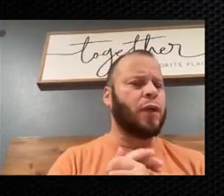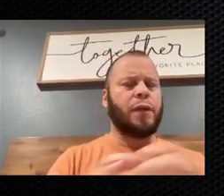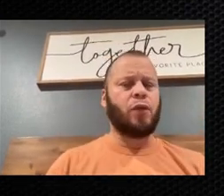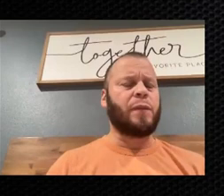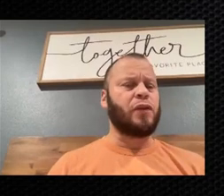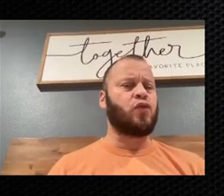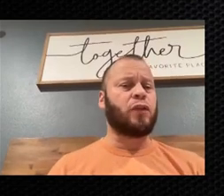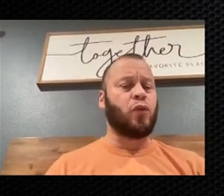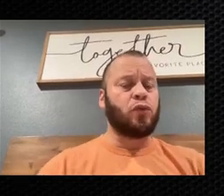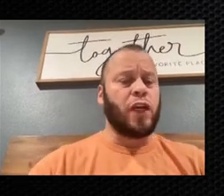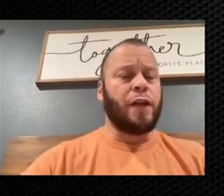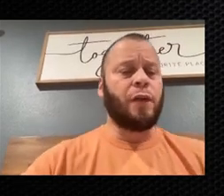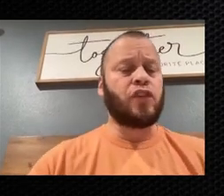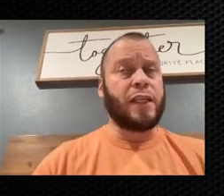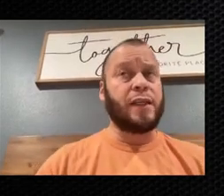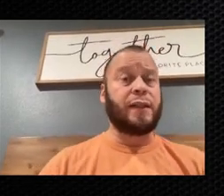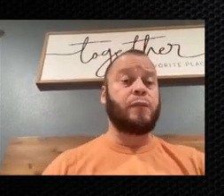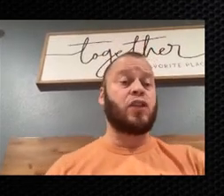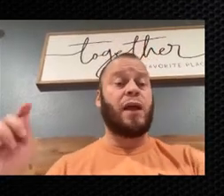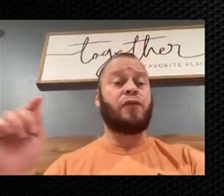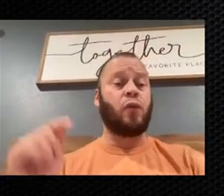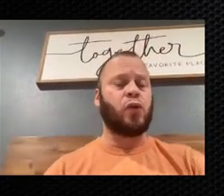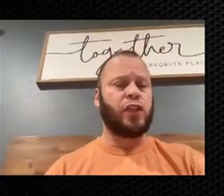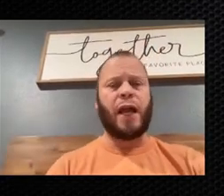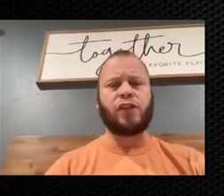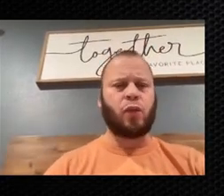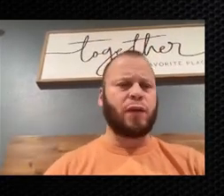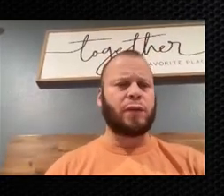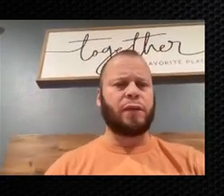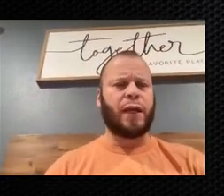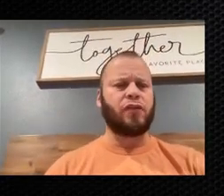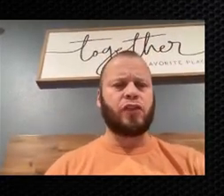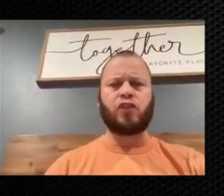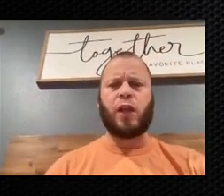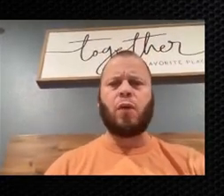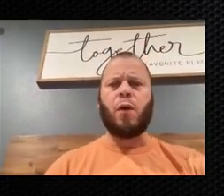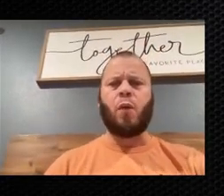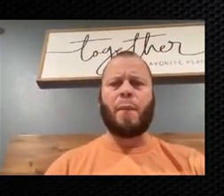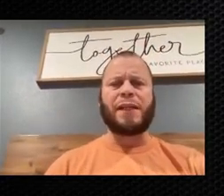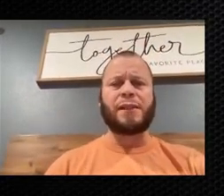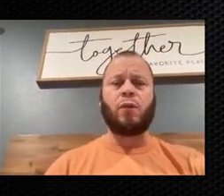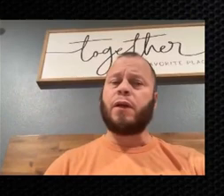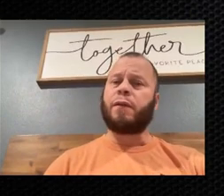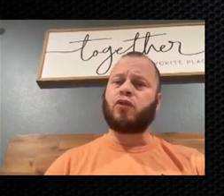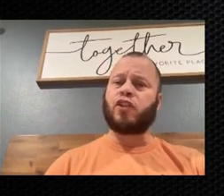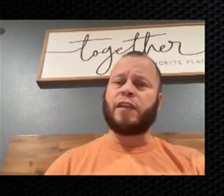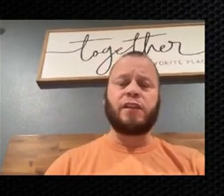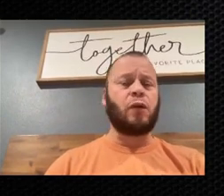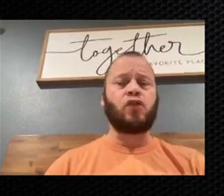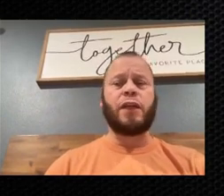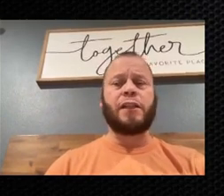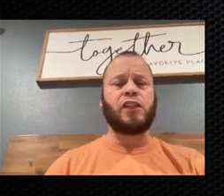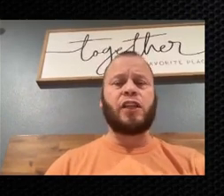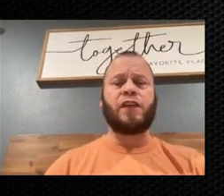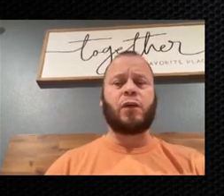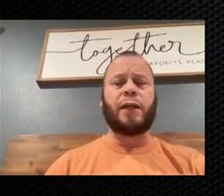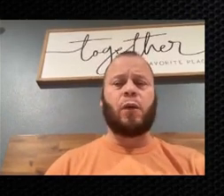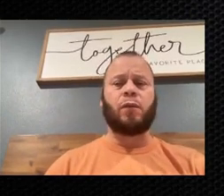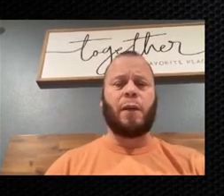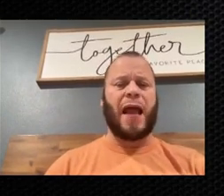de Mandato Deus abençoe a todos não esqueça que teremos Live hoje às 4 horas da tarde tchau tchau um abração Não esqueça de dar um joinha se inscrever